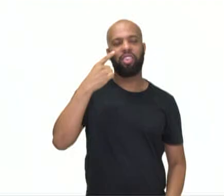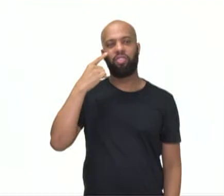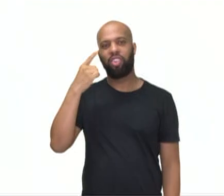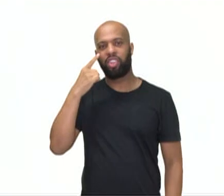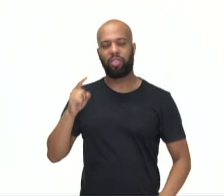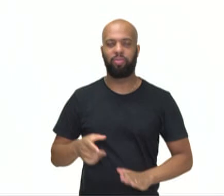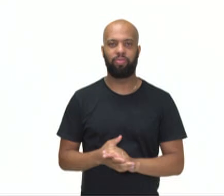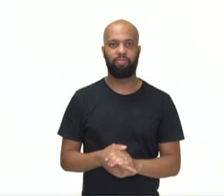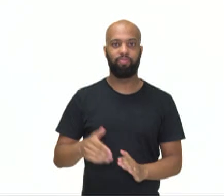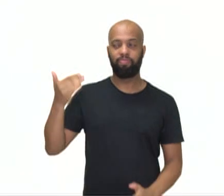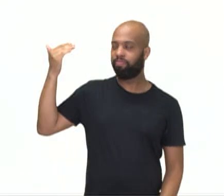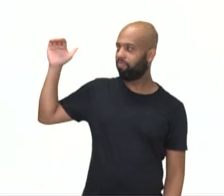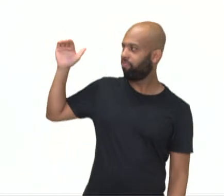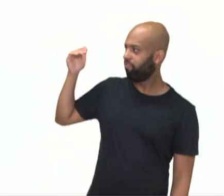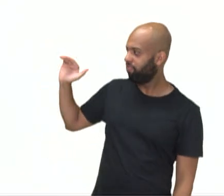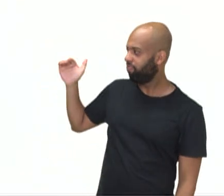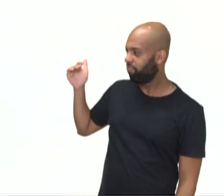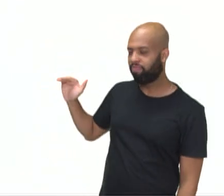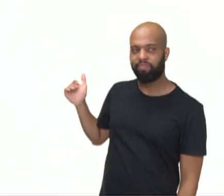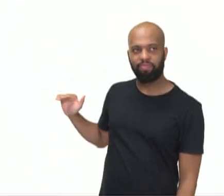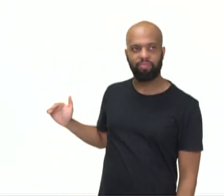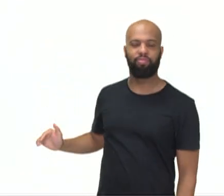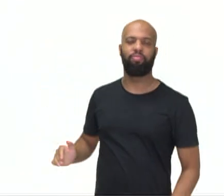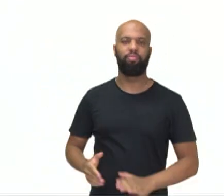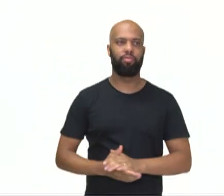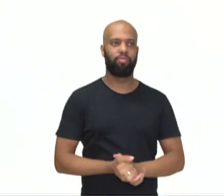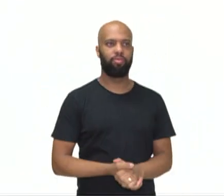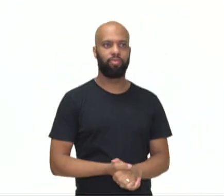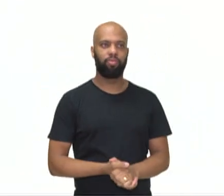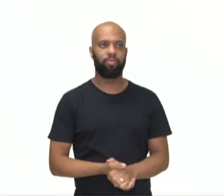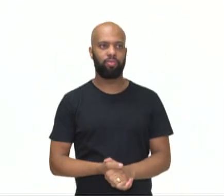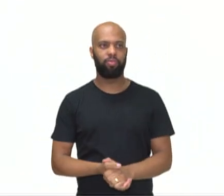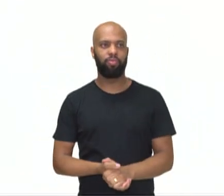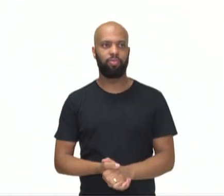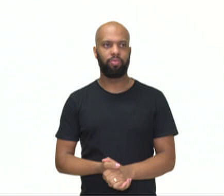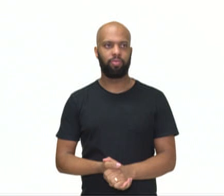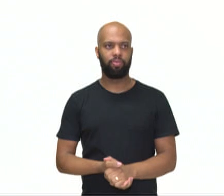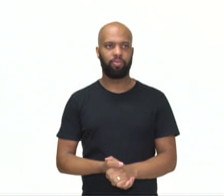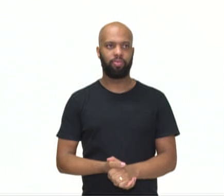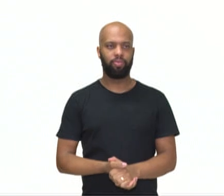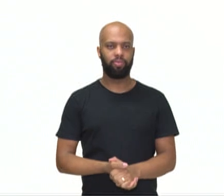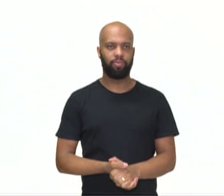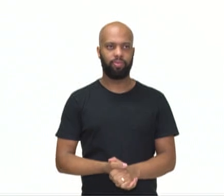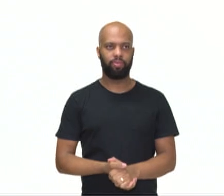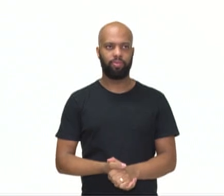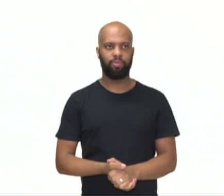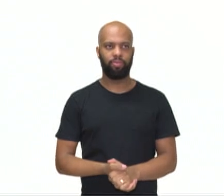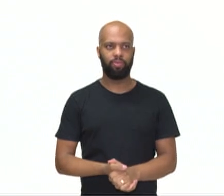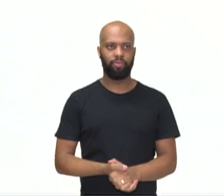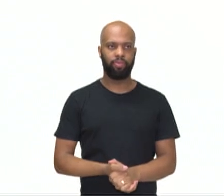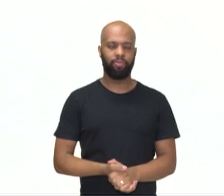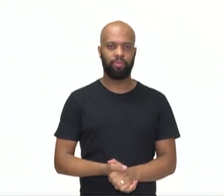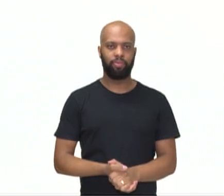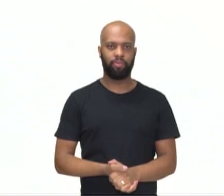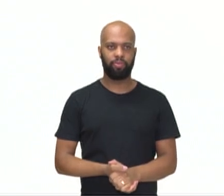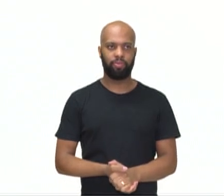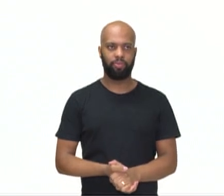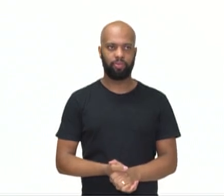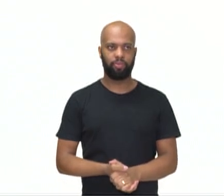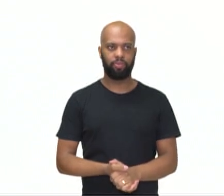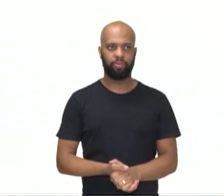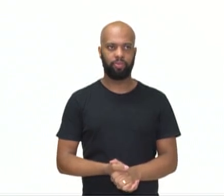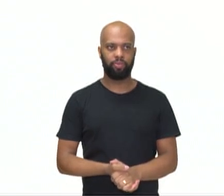Estimada Julia, queridos padres, amigo Pablo,